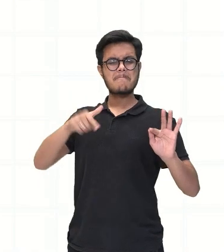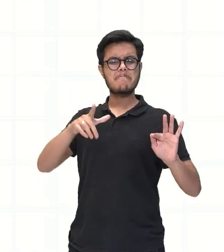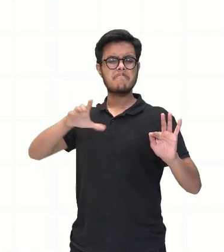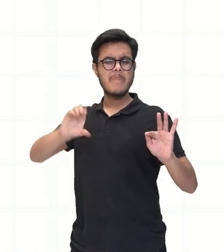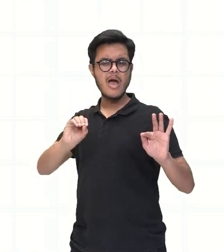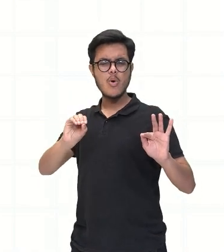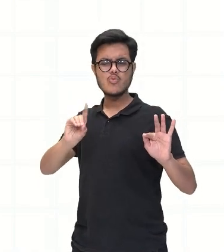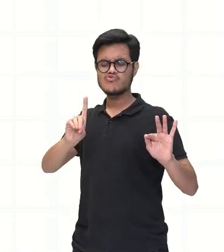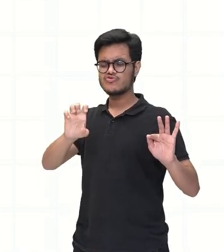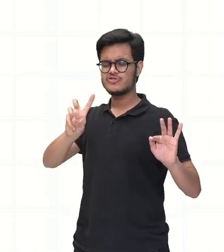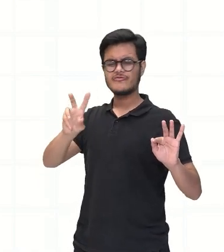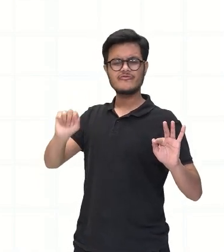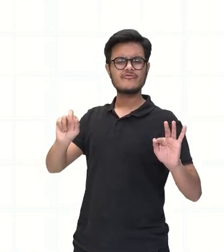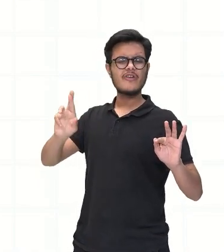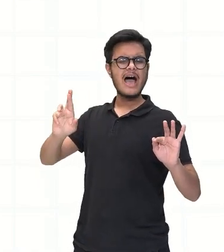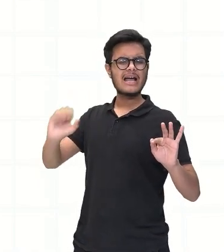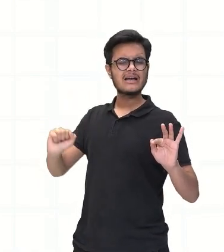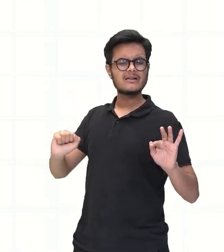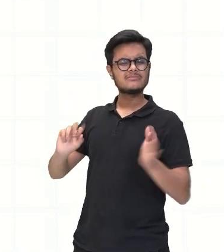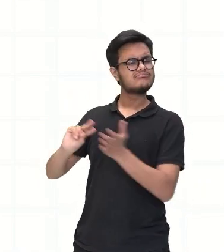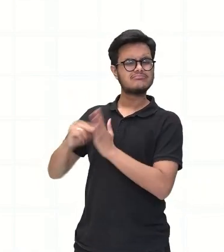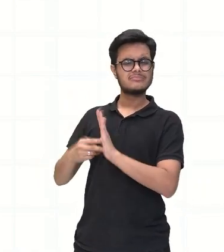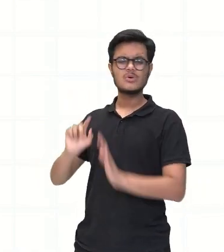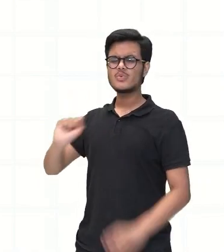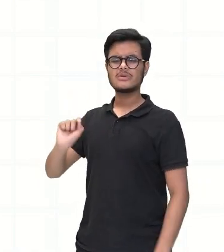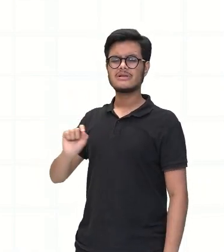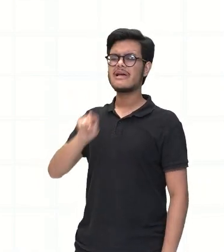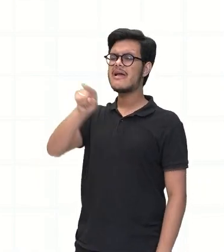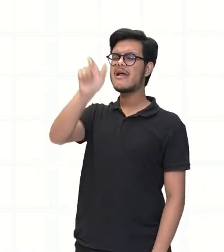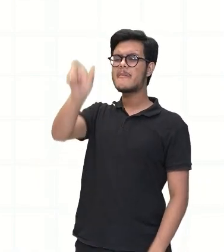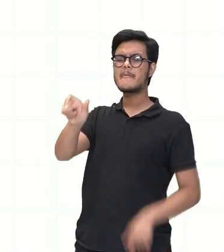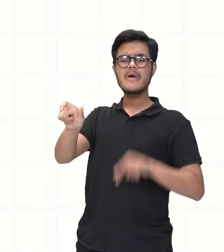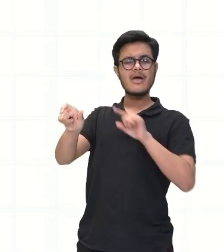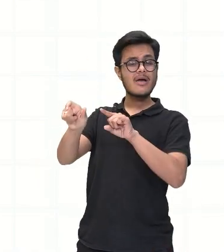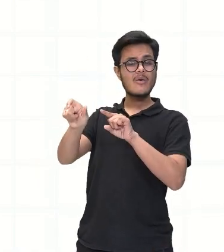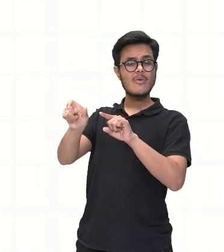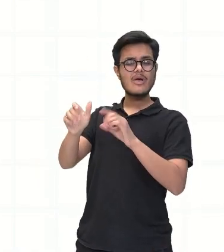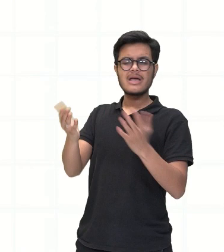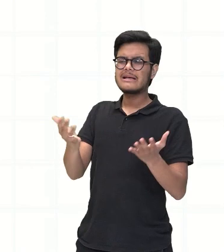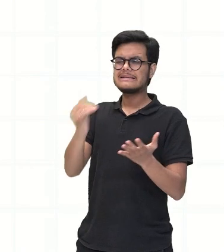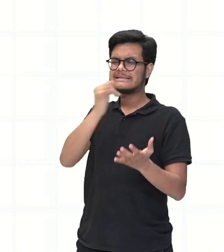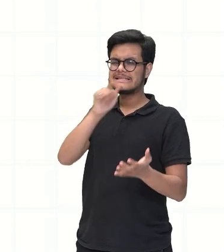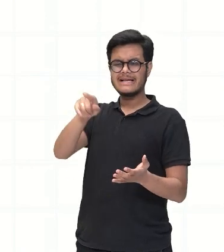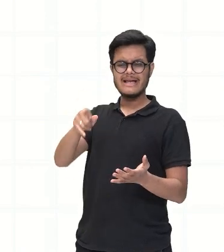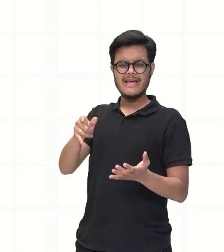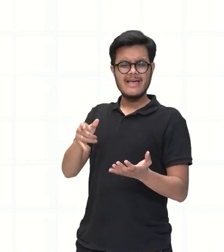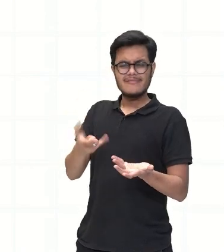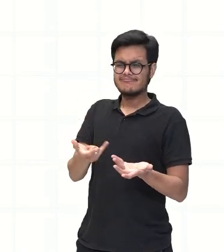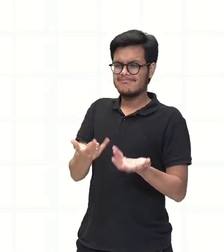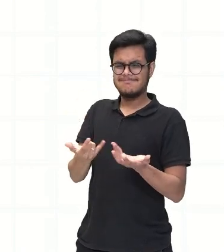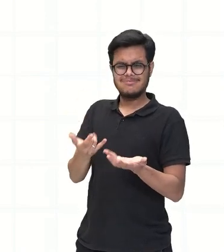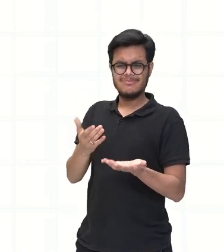de vaca? O que vem ser uma mão de vaca? Mão de vaca é uma pessoa pão